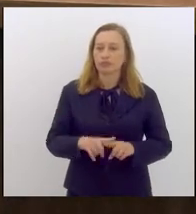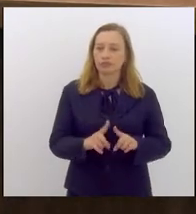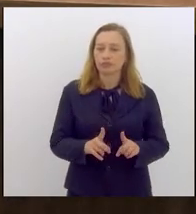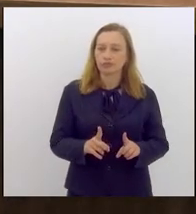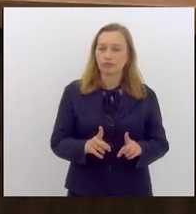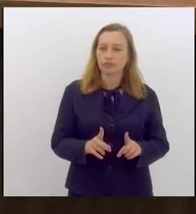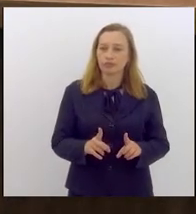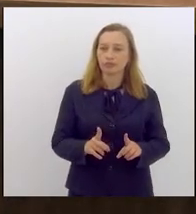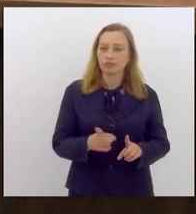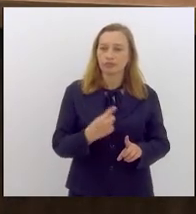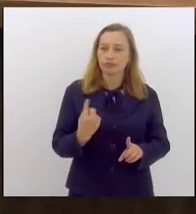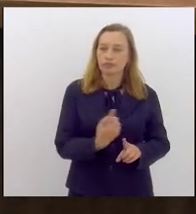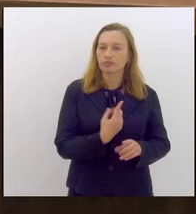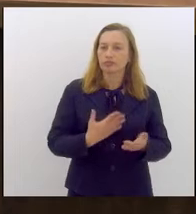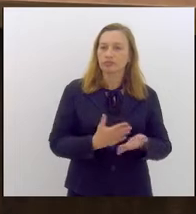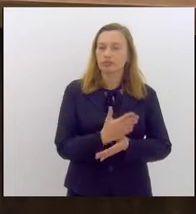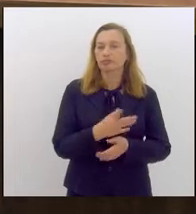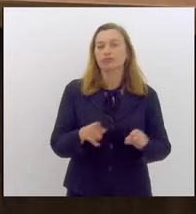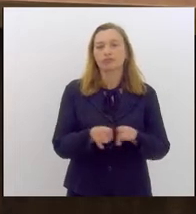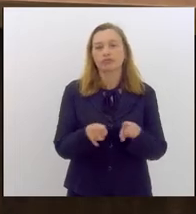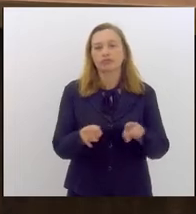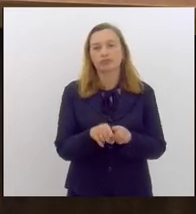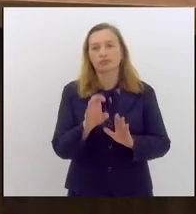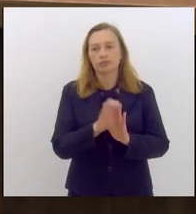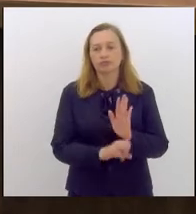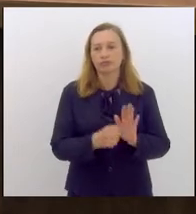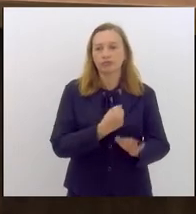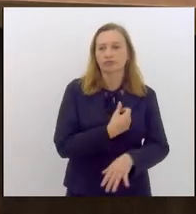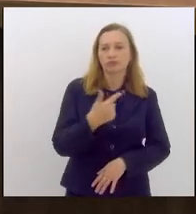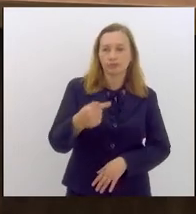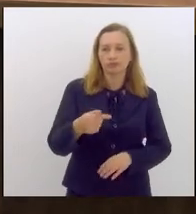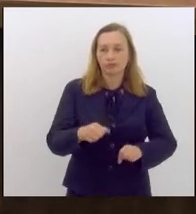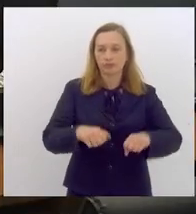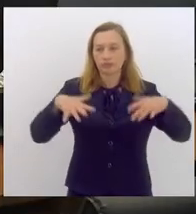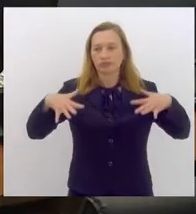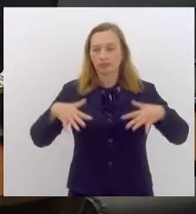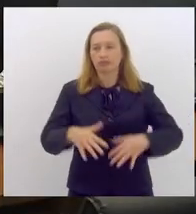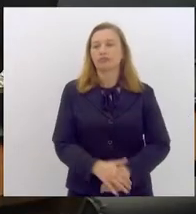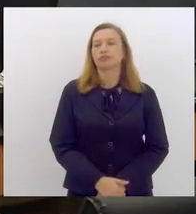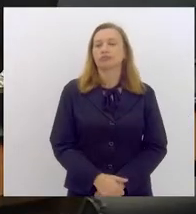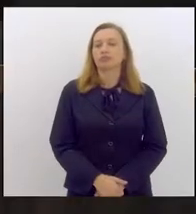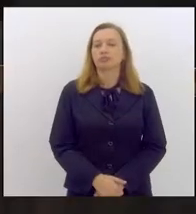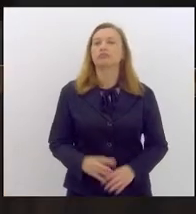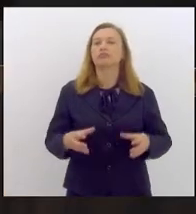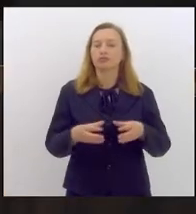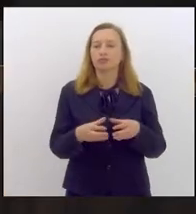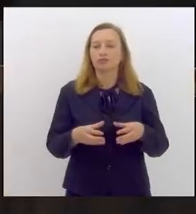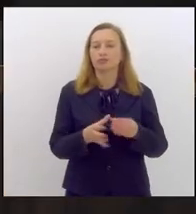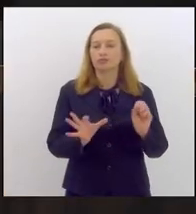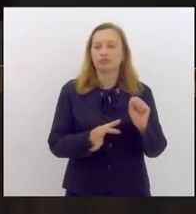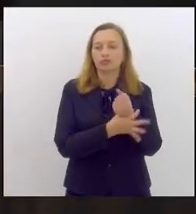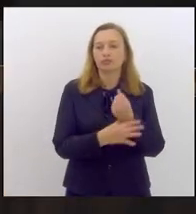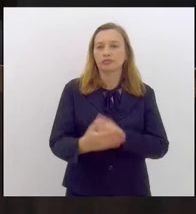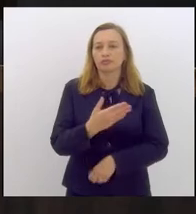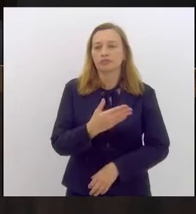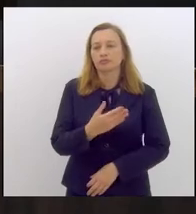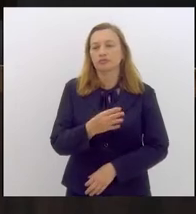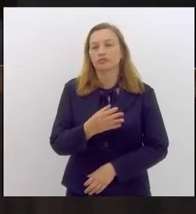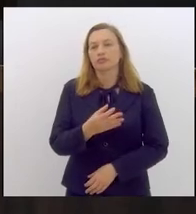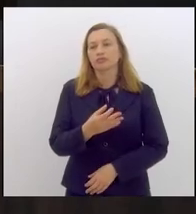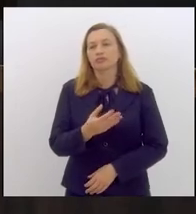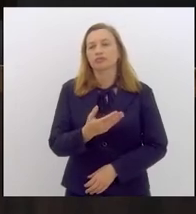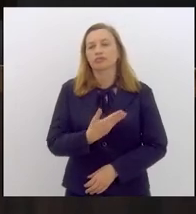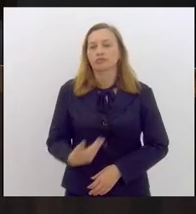divergência, nós aprovamos também a emenda número 7 de plenário. Pela Comissão Pela Comissão de Segurança Pública e Assuntos de